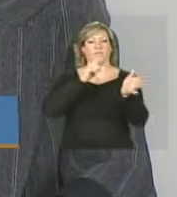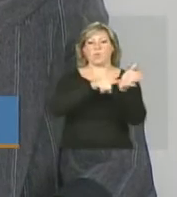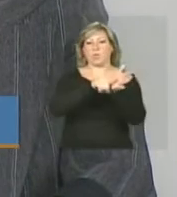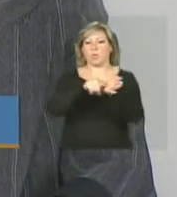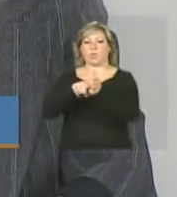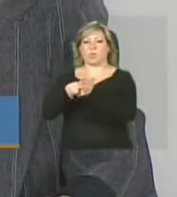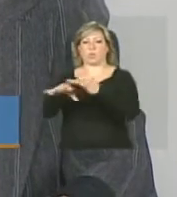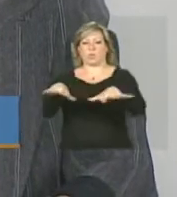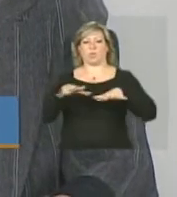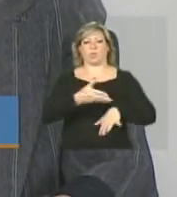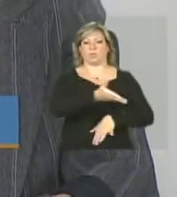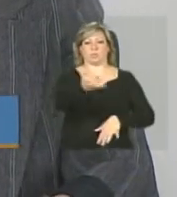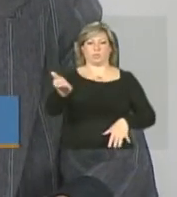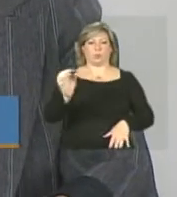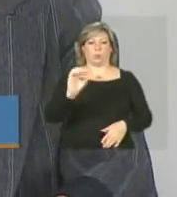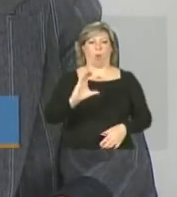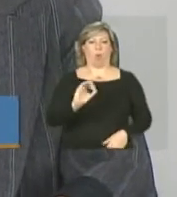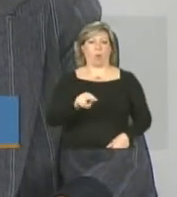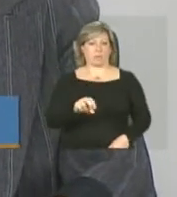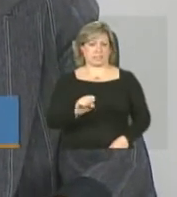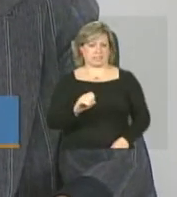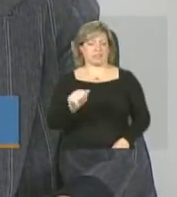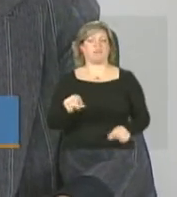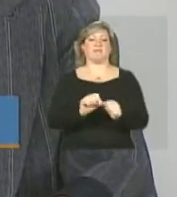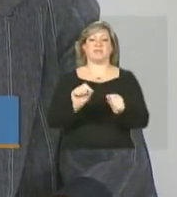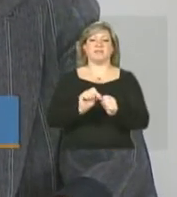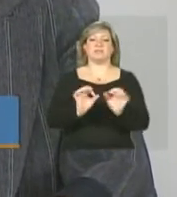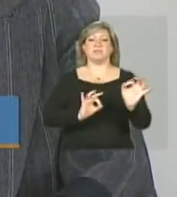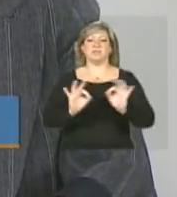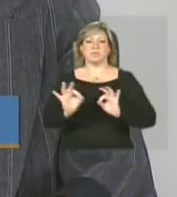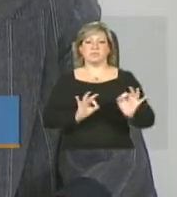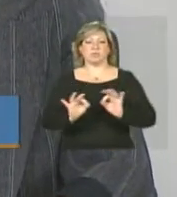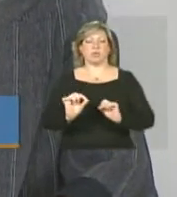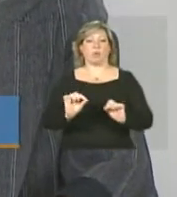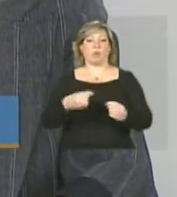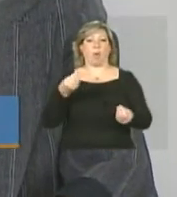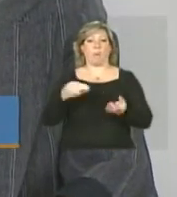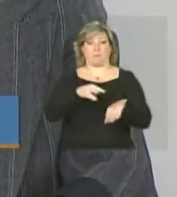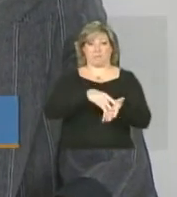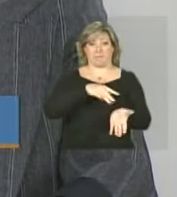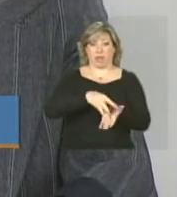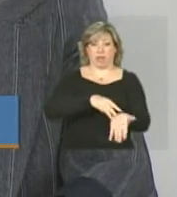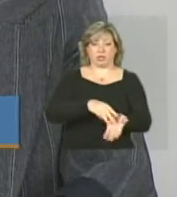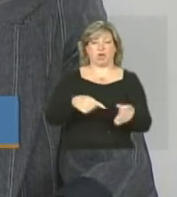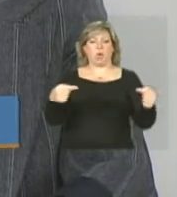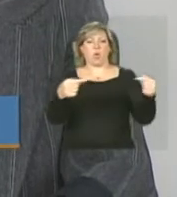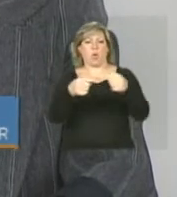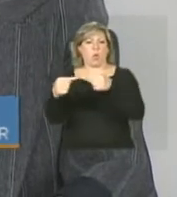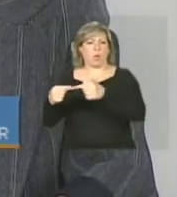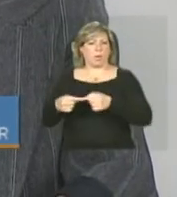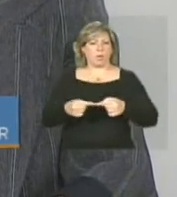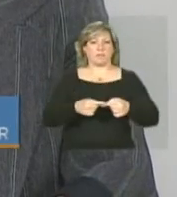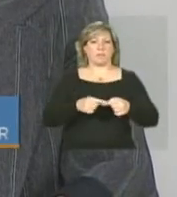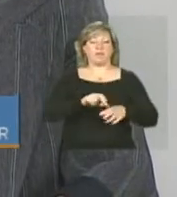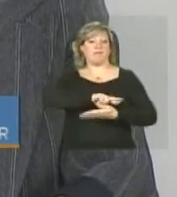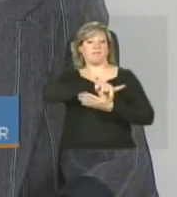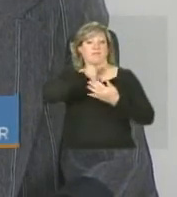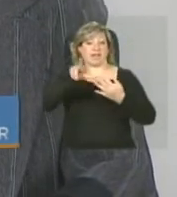CONSEA, nós fomos construindo uma proposta que, do ponto de vista metodológico, ela combina várias